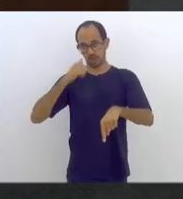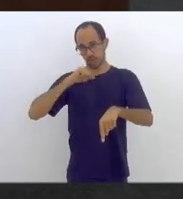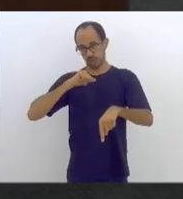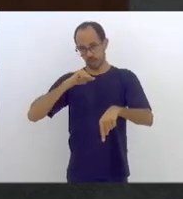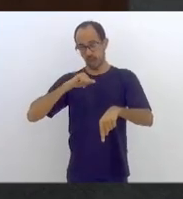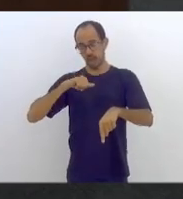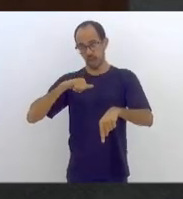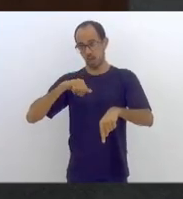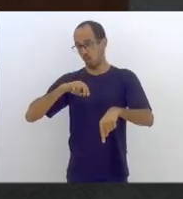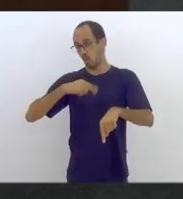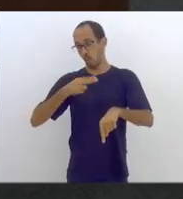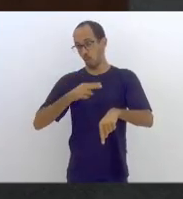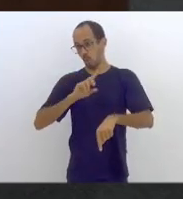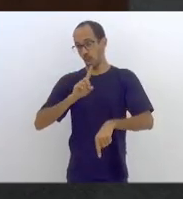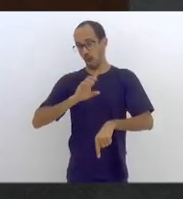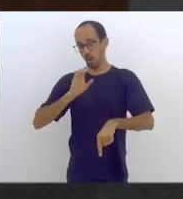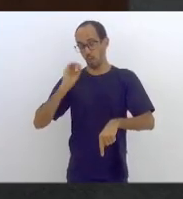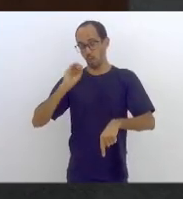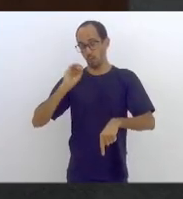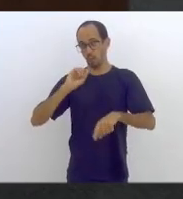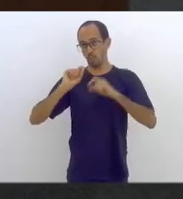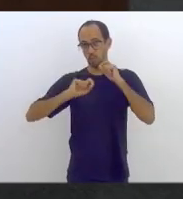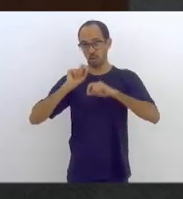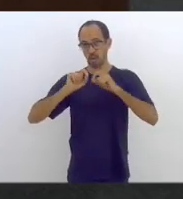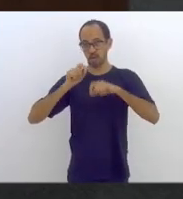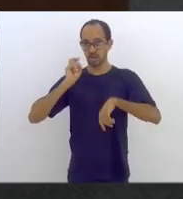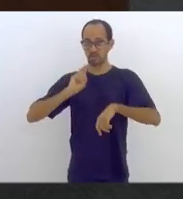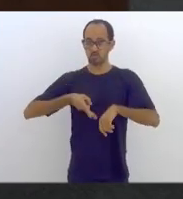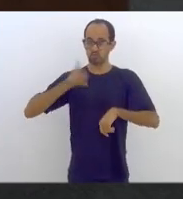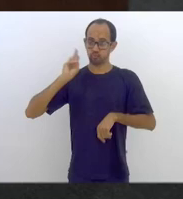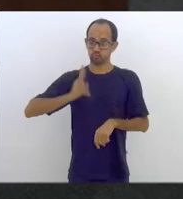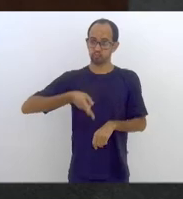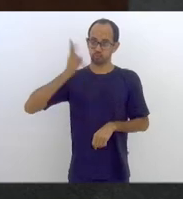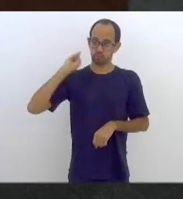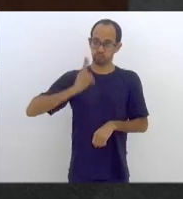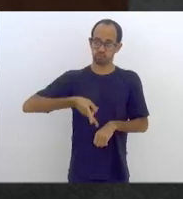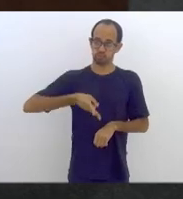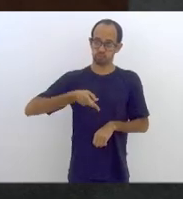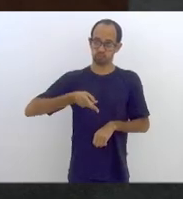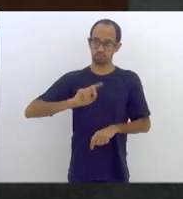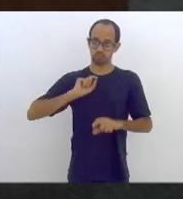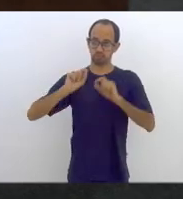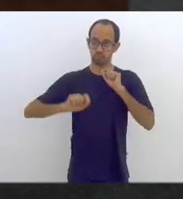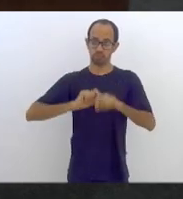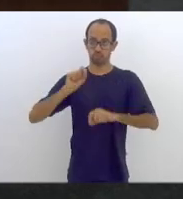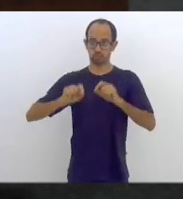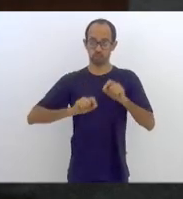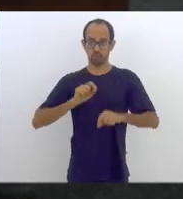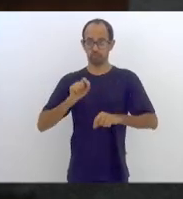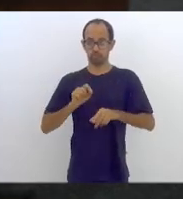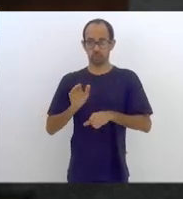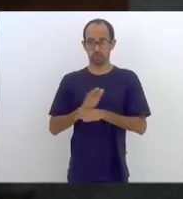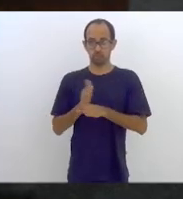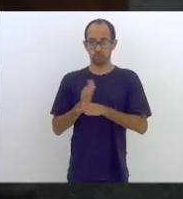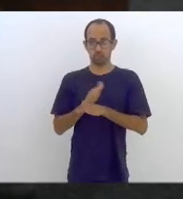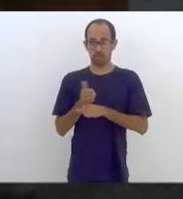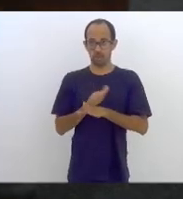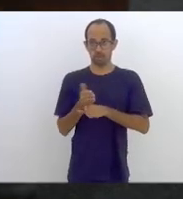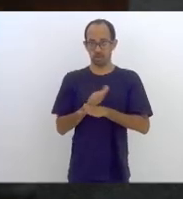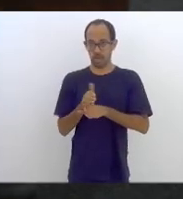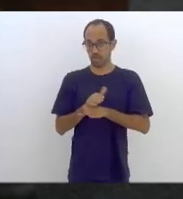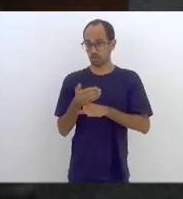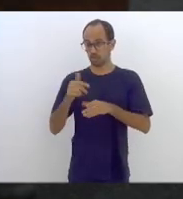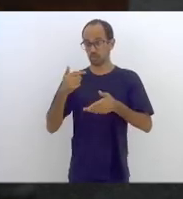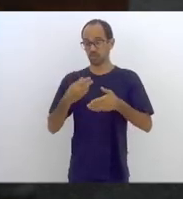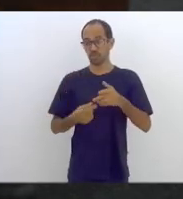essa mulher esteja permanentemente em uma situação de vulnerabilidade podendo inclusive